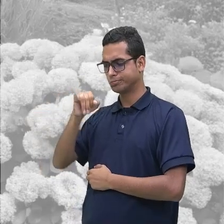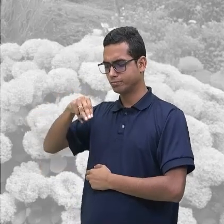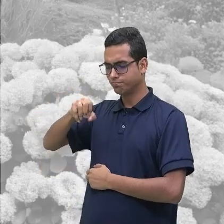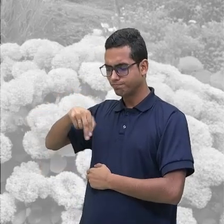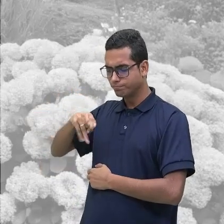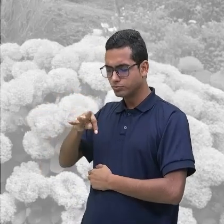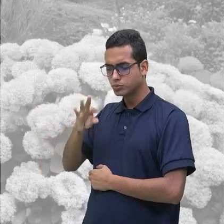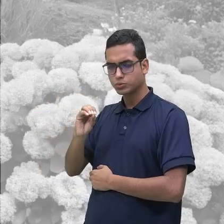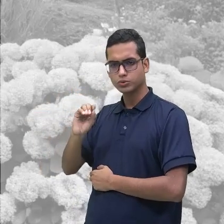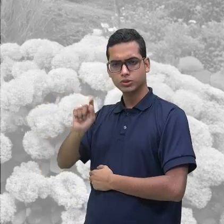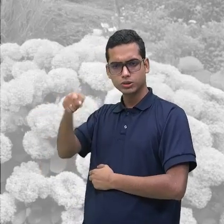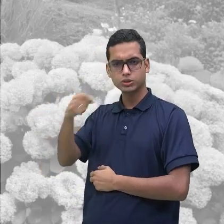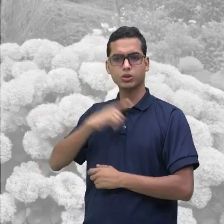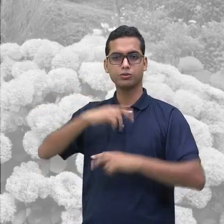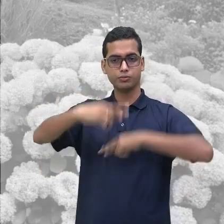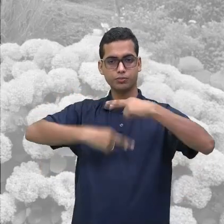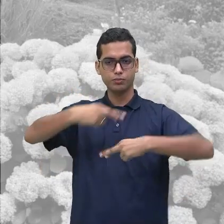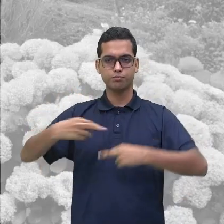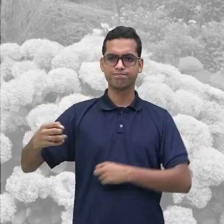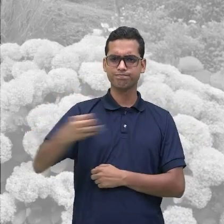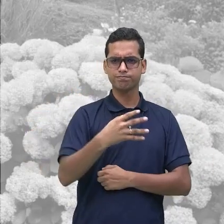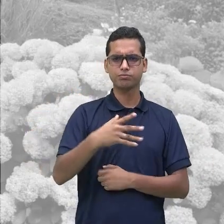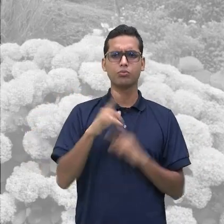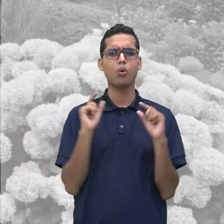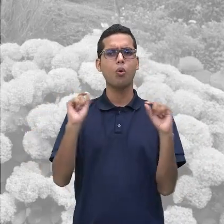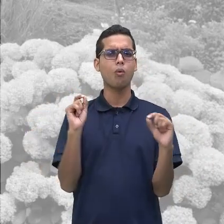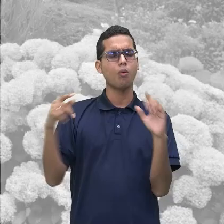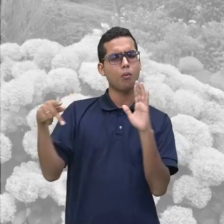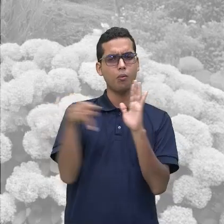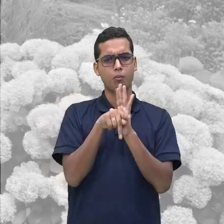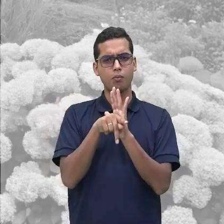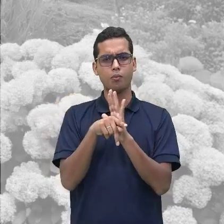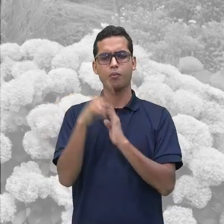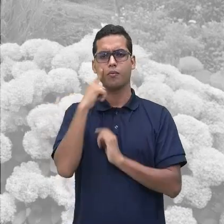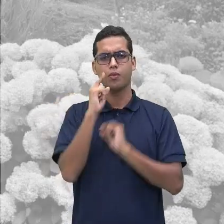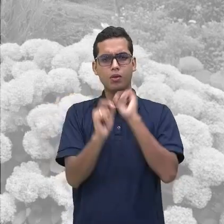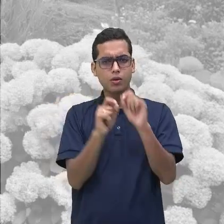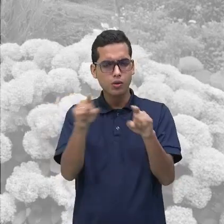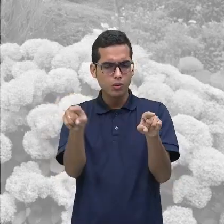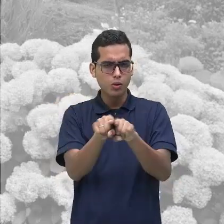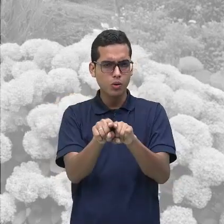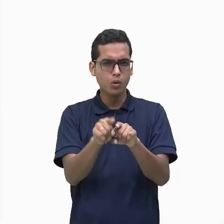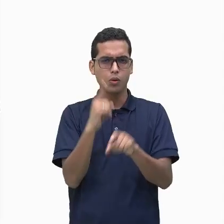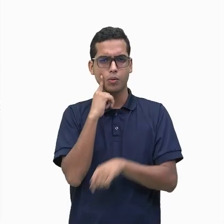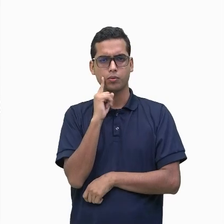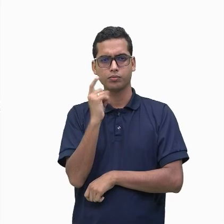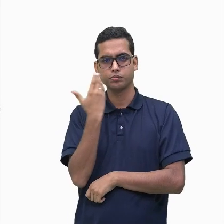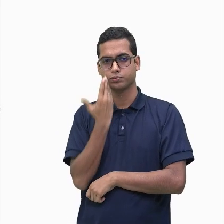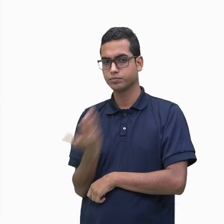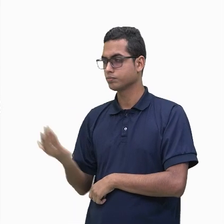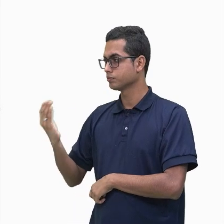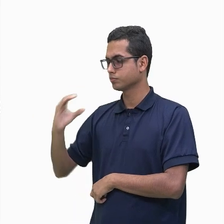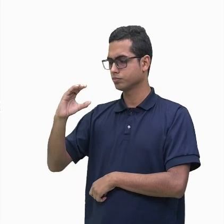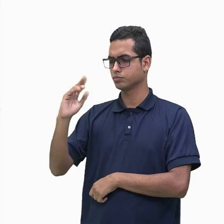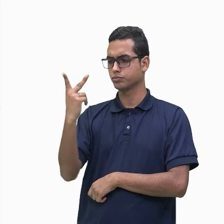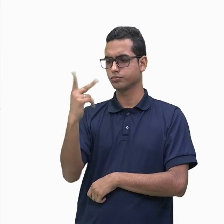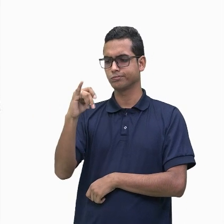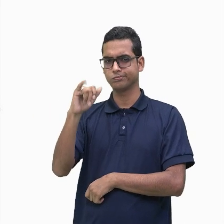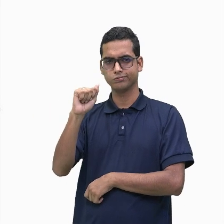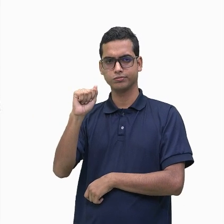que é o chiaroscuro. E o que nós podemos falar dessa técnica de pintura? Vamos ver?